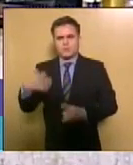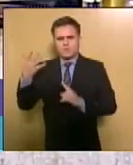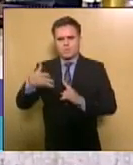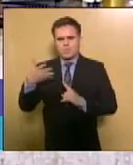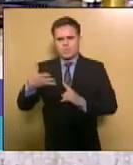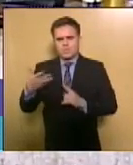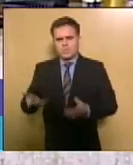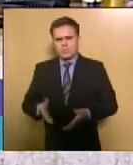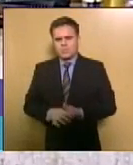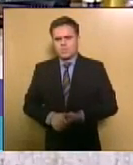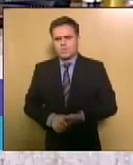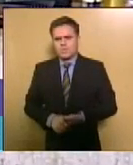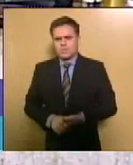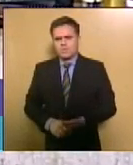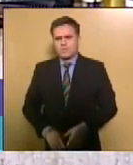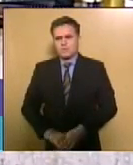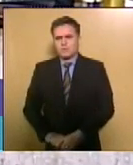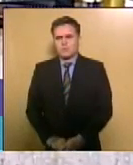Alex